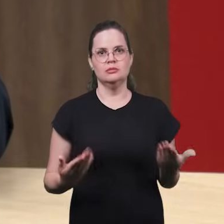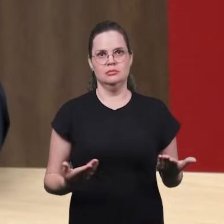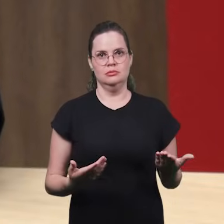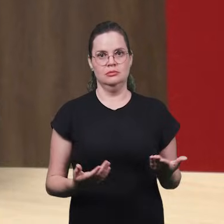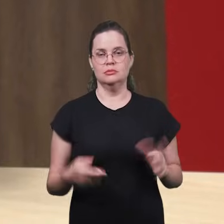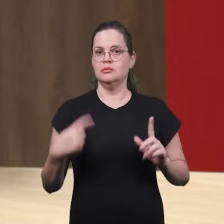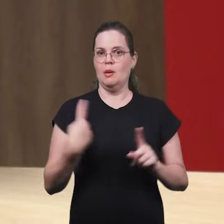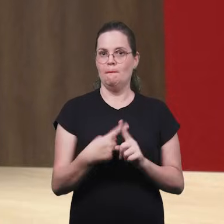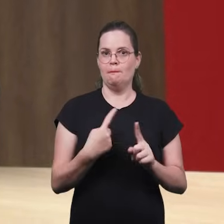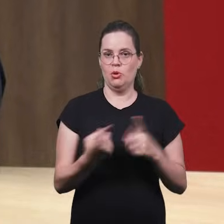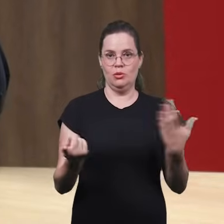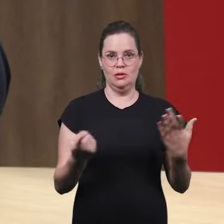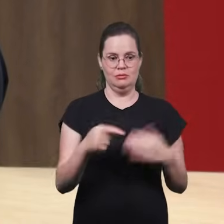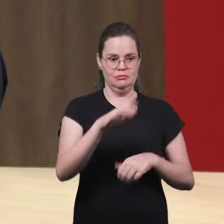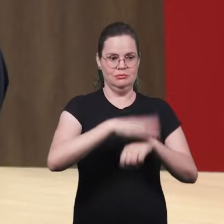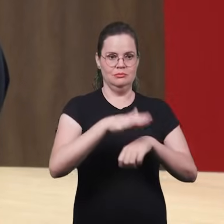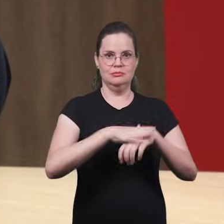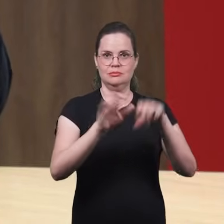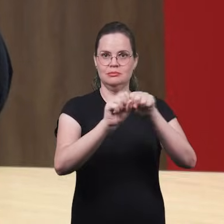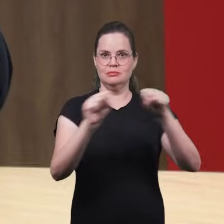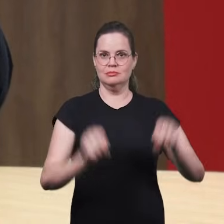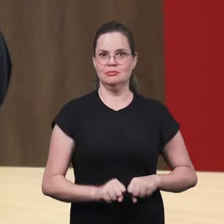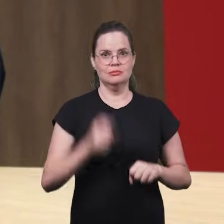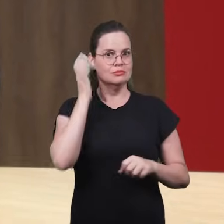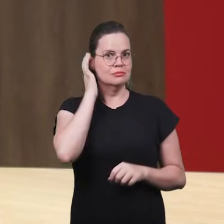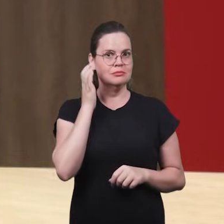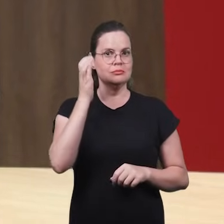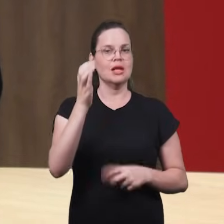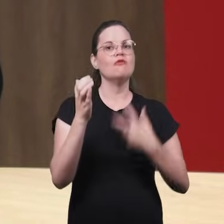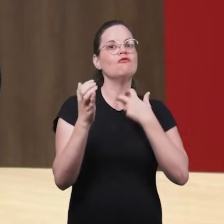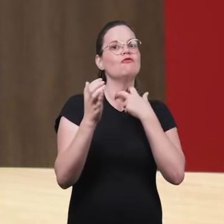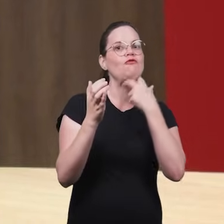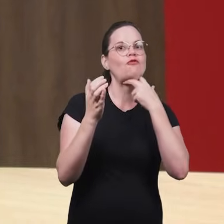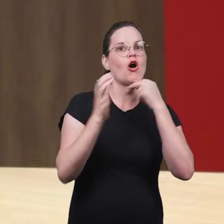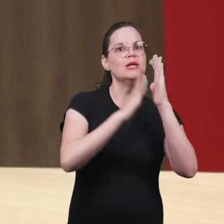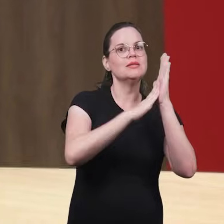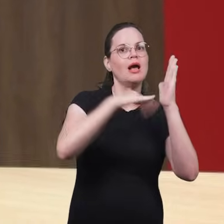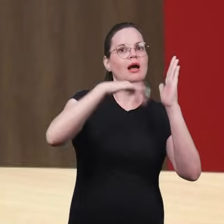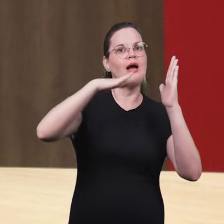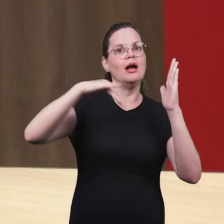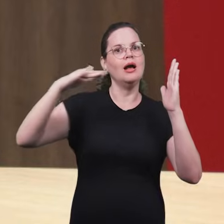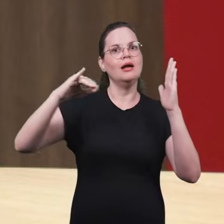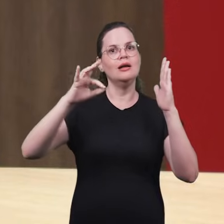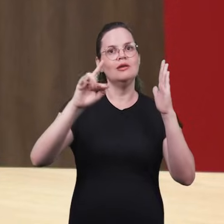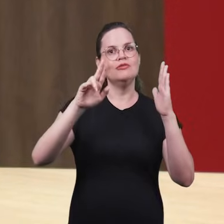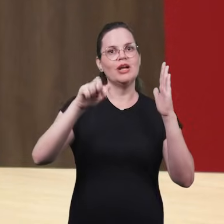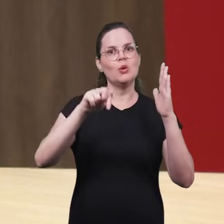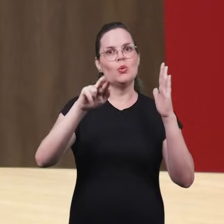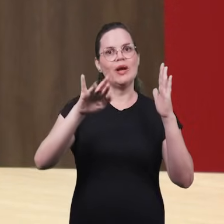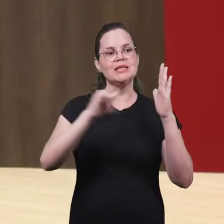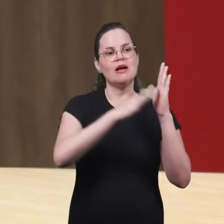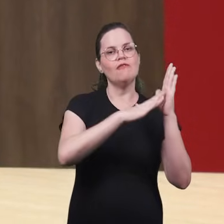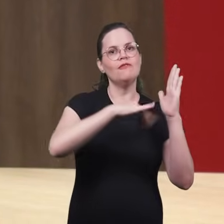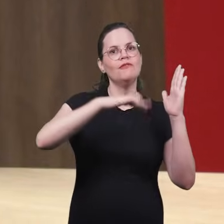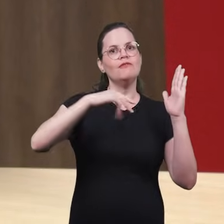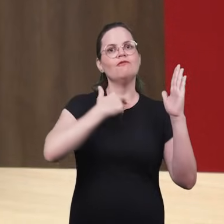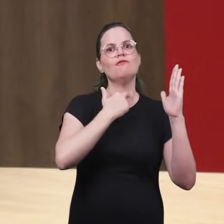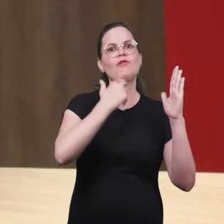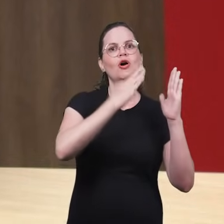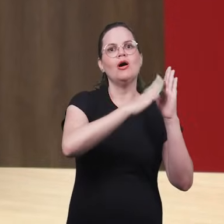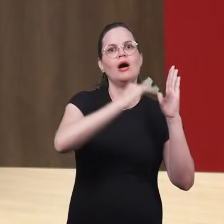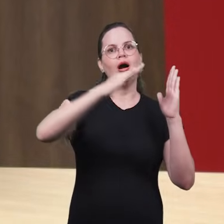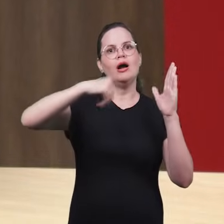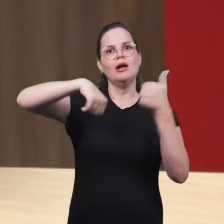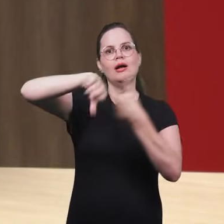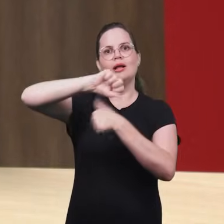a máquina já sabe traduzir frequências vocais em texto.